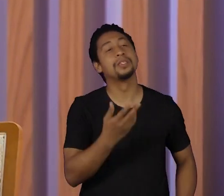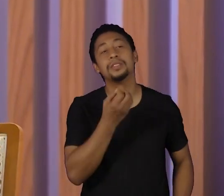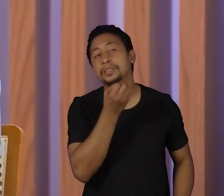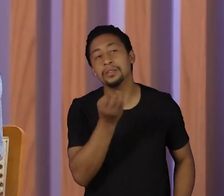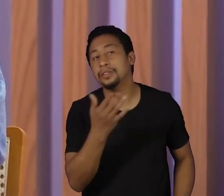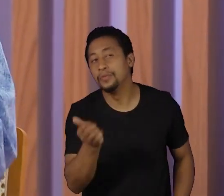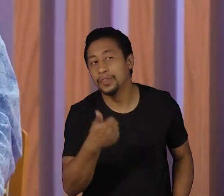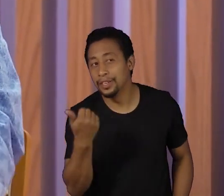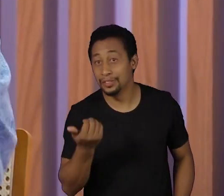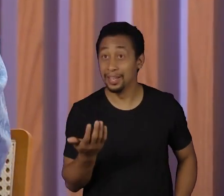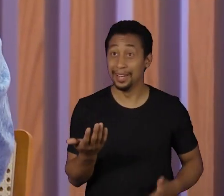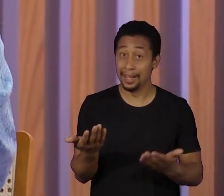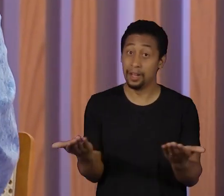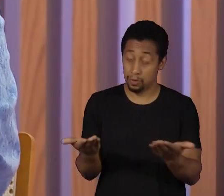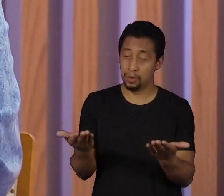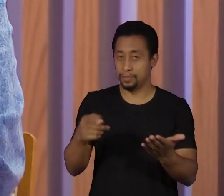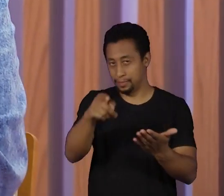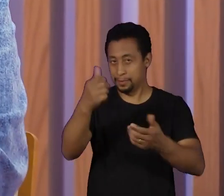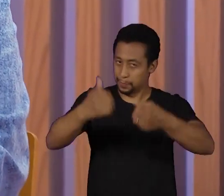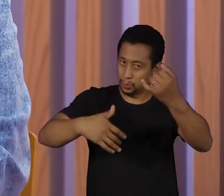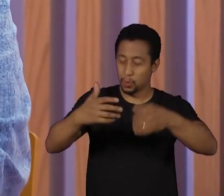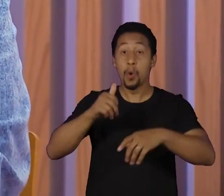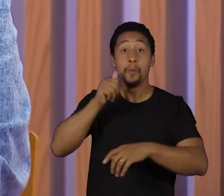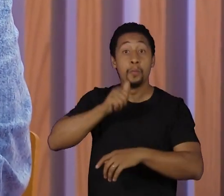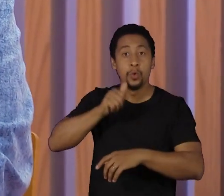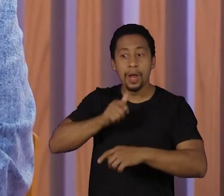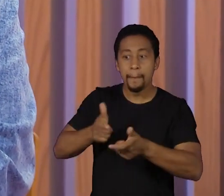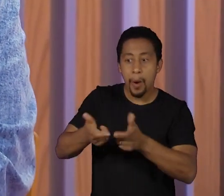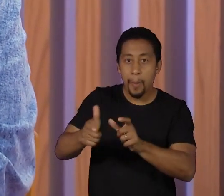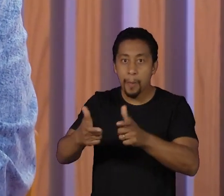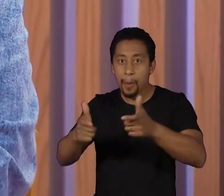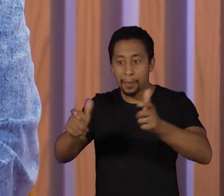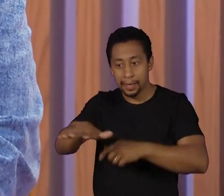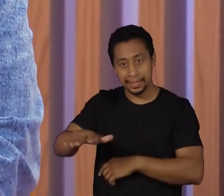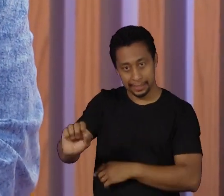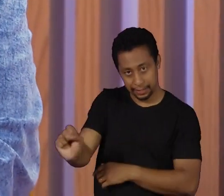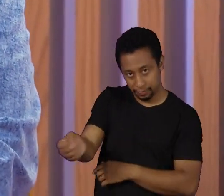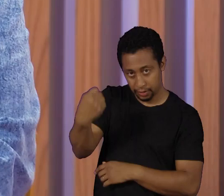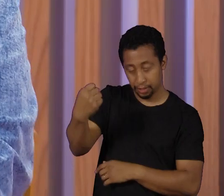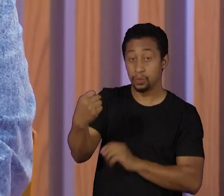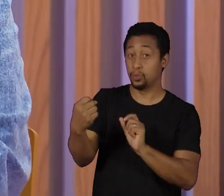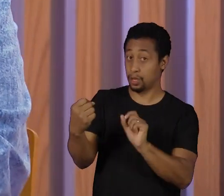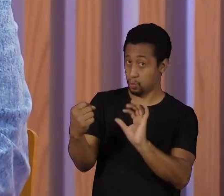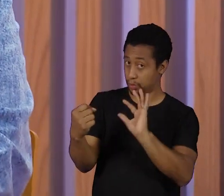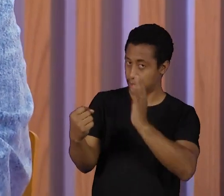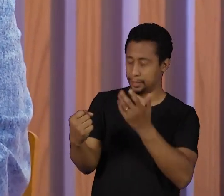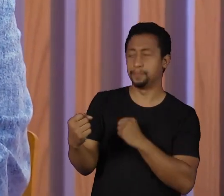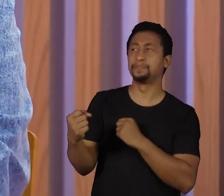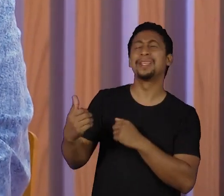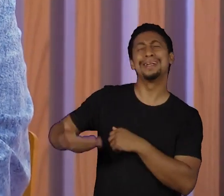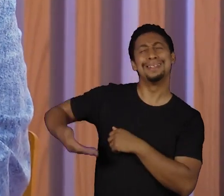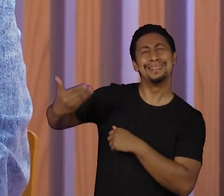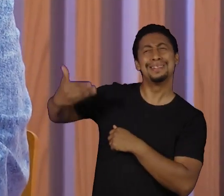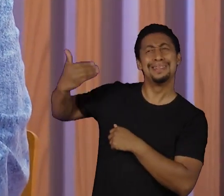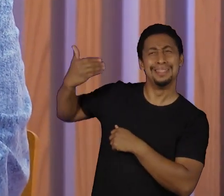sobre mulheres, né, no mercado cervejeiro, evidenciar que a cerveja é uma ciência feminina.